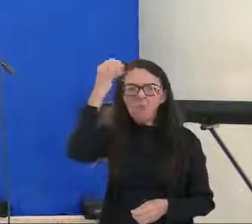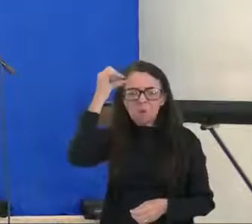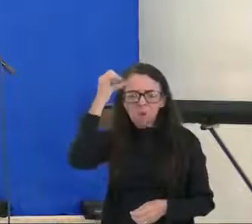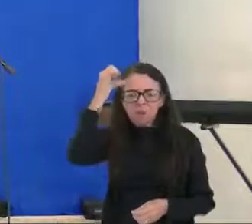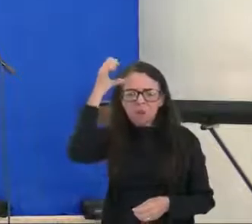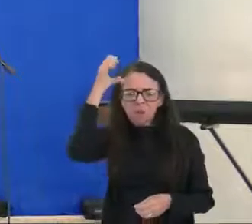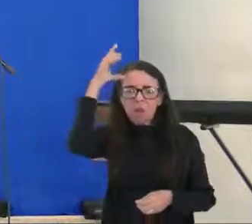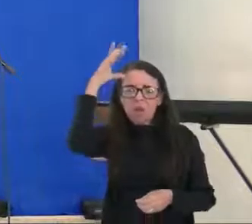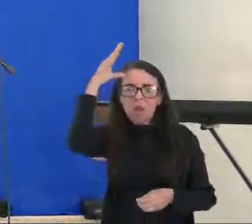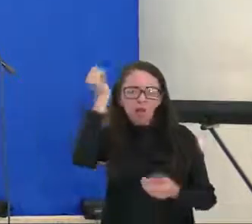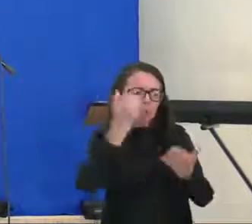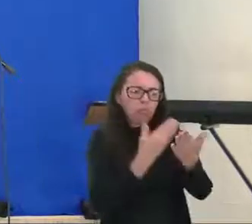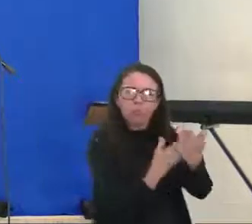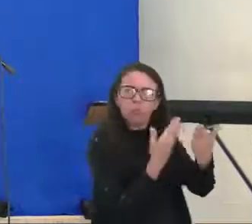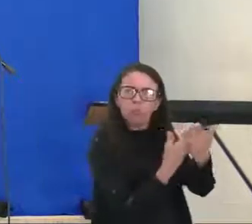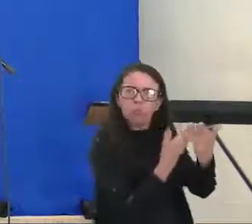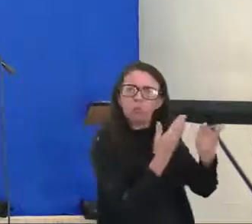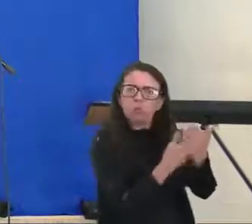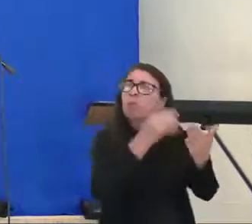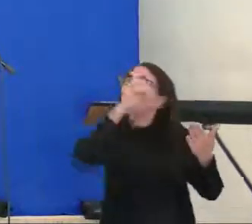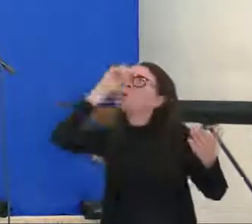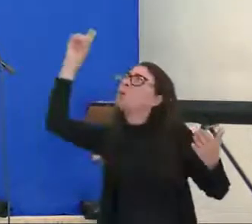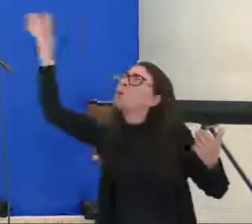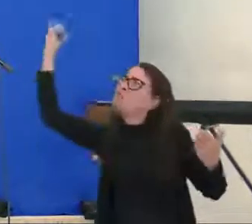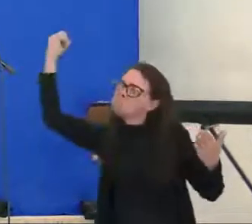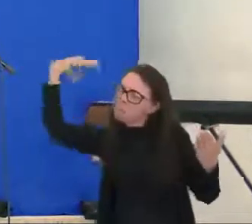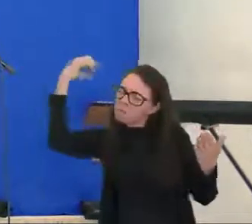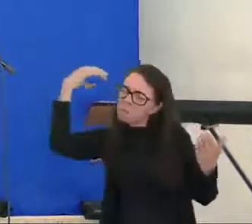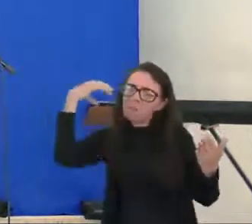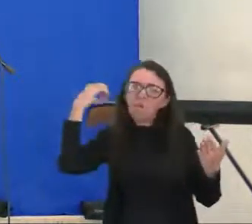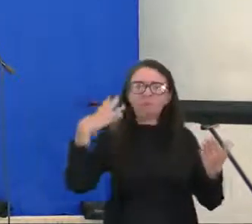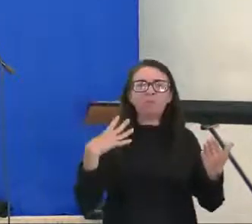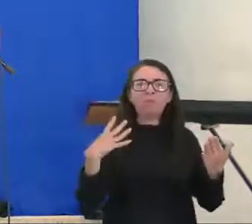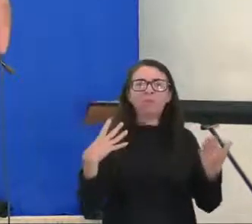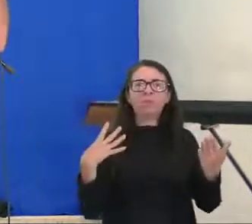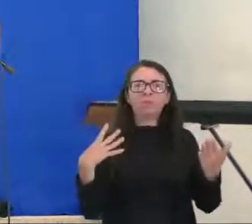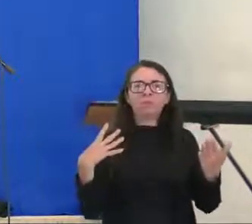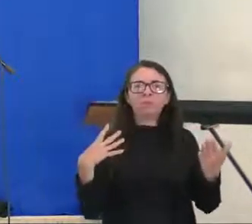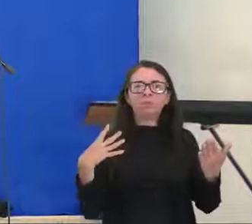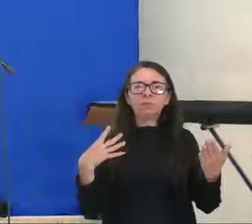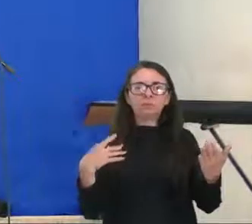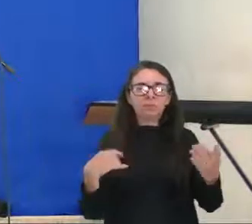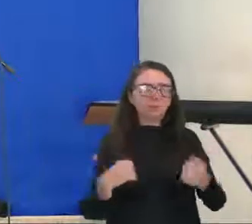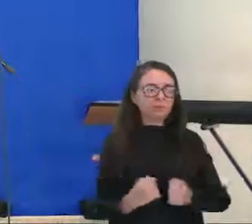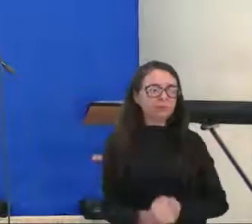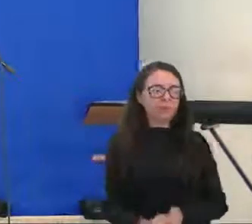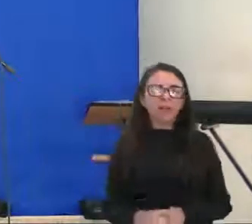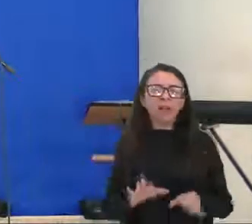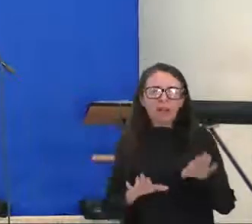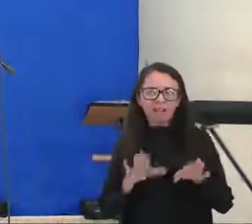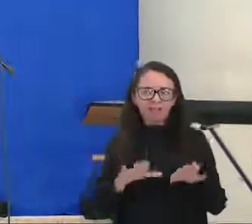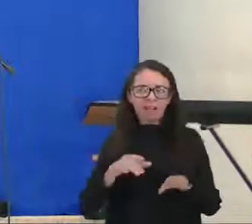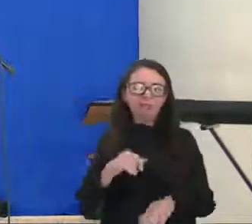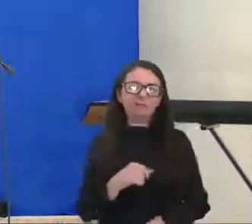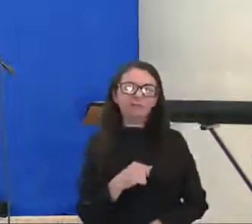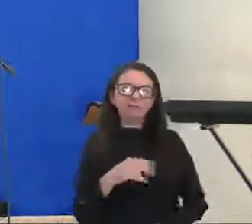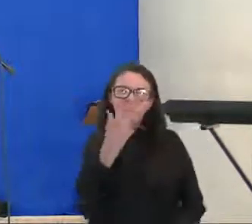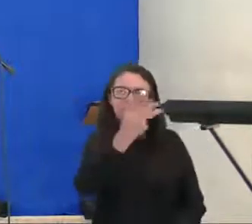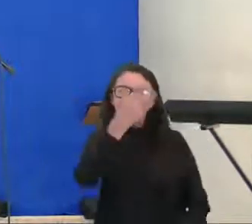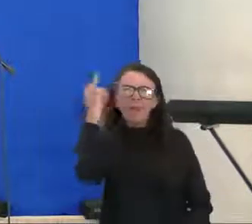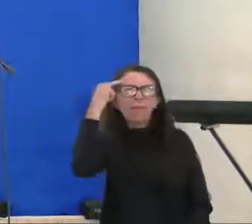como eu era sem nenhum conhecimento espiritual. Primeira coisa que me acontecia, pastor Leonardo, eu me achava o